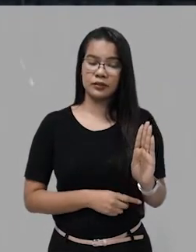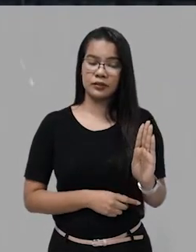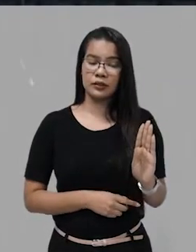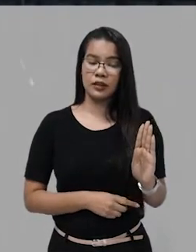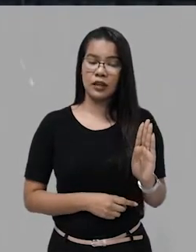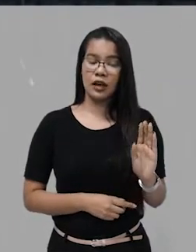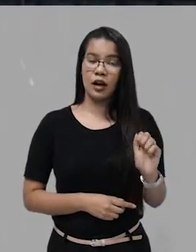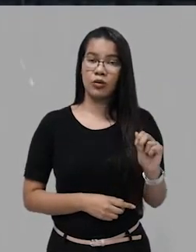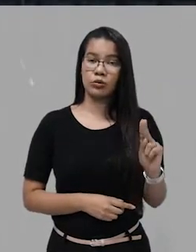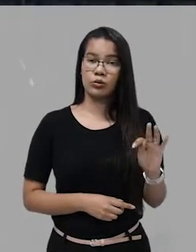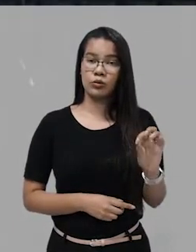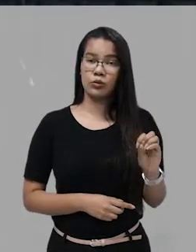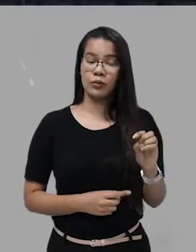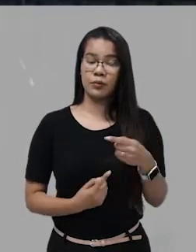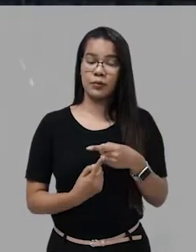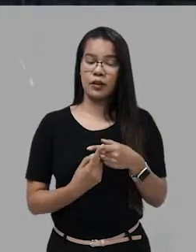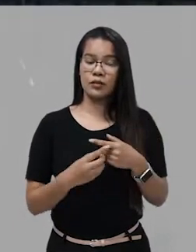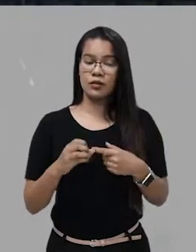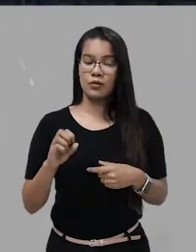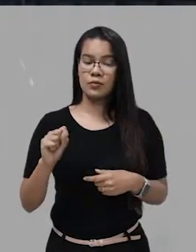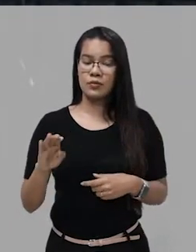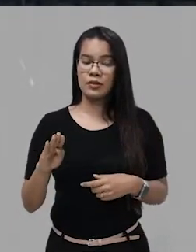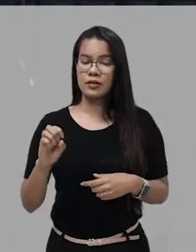observação está errada, pois auto termina com